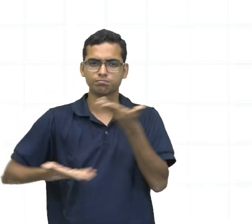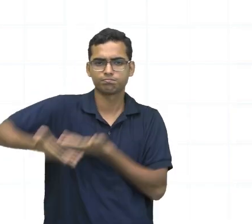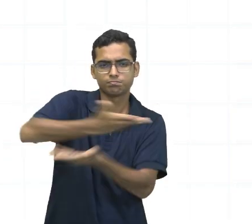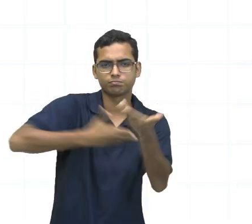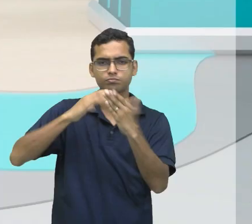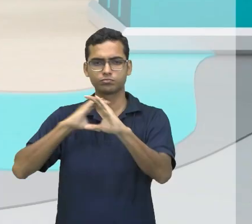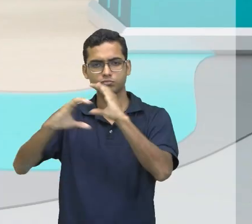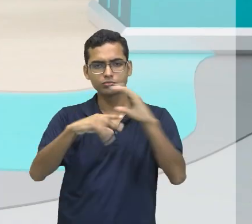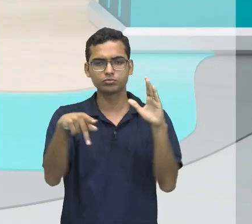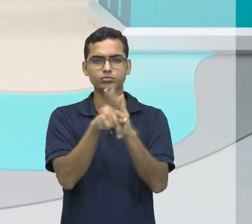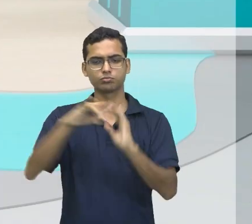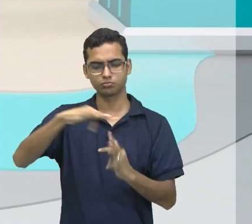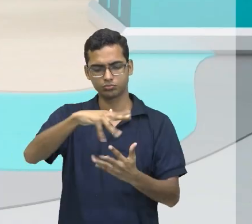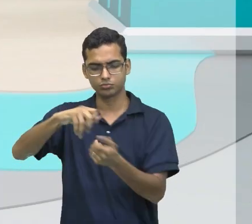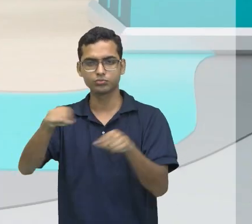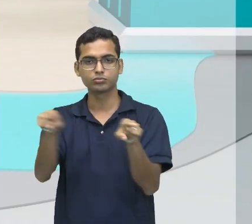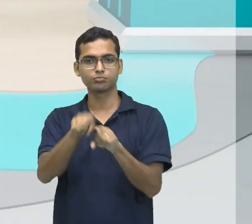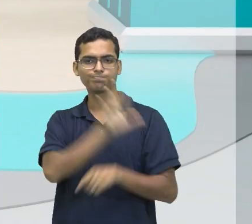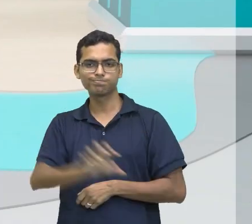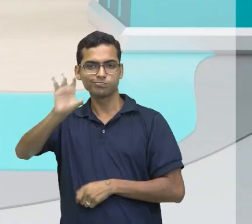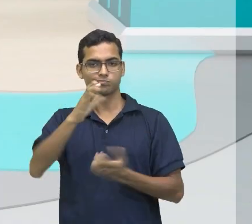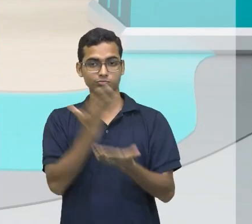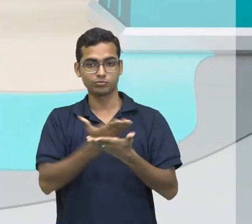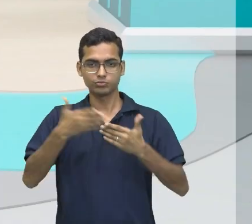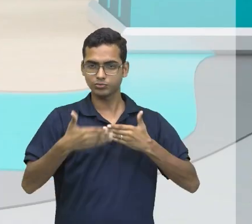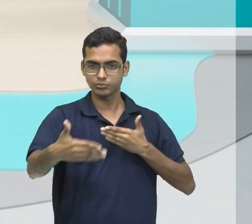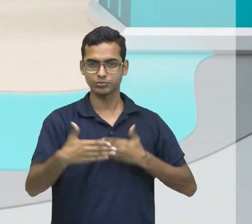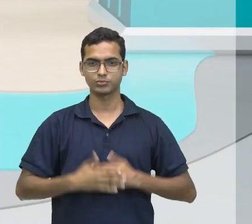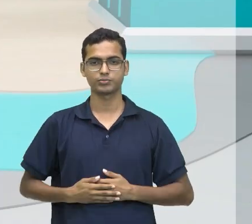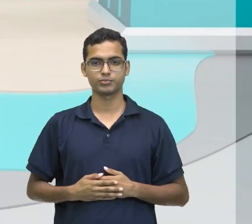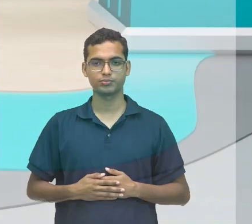regional. Bora começar nossa aula de hoje?